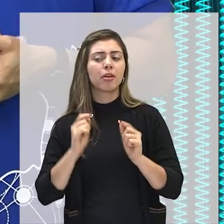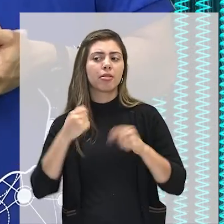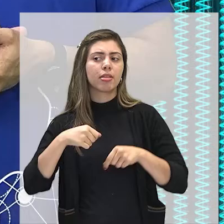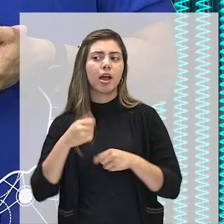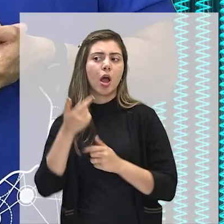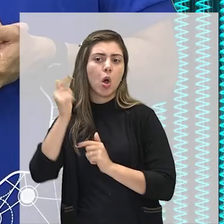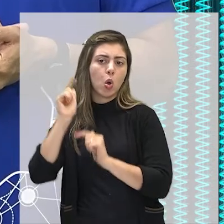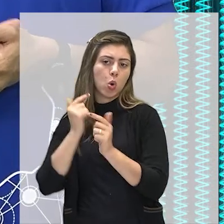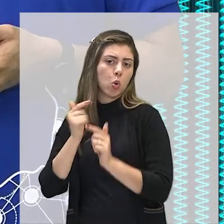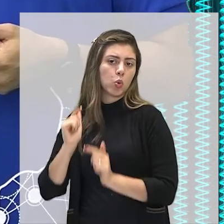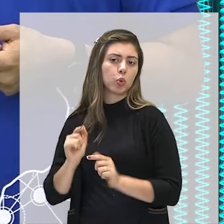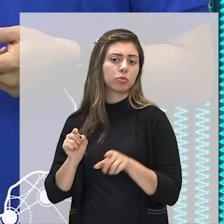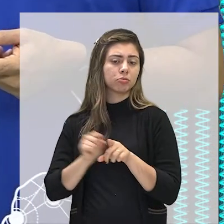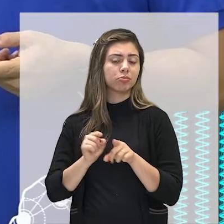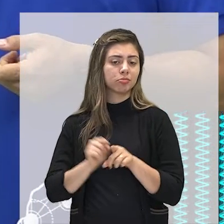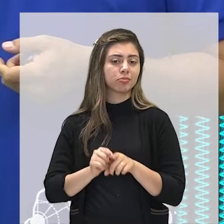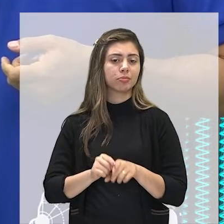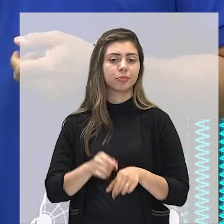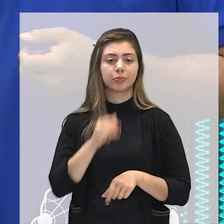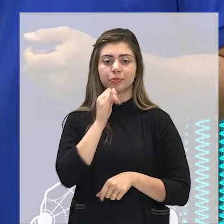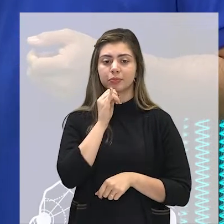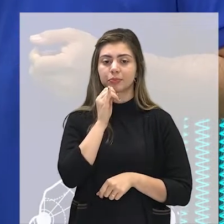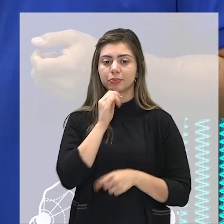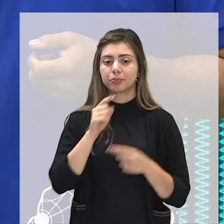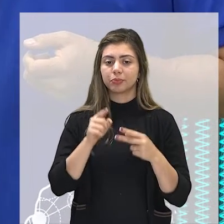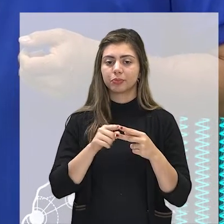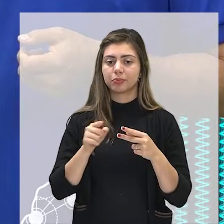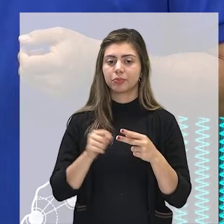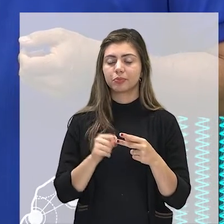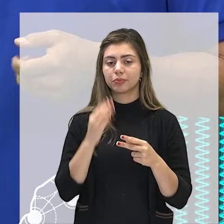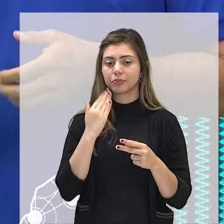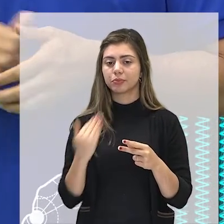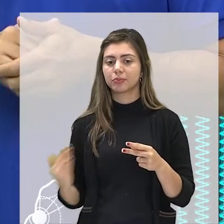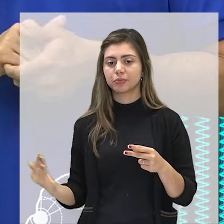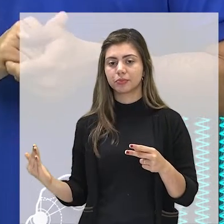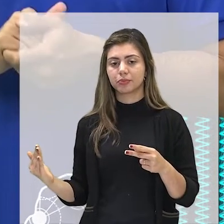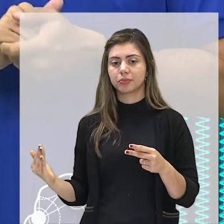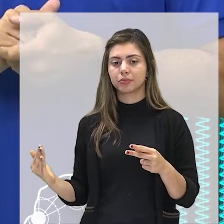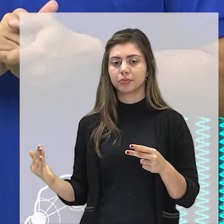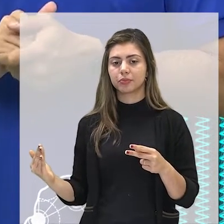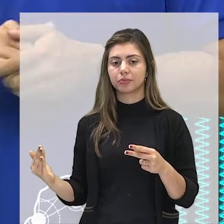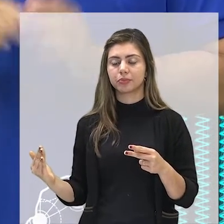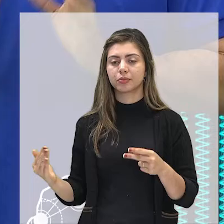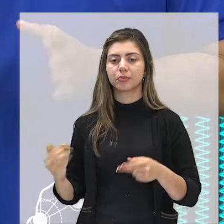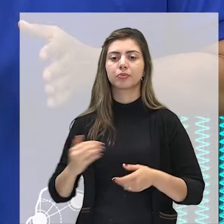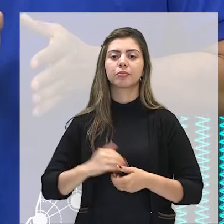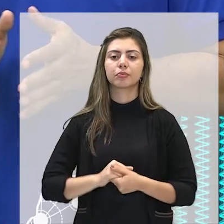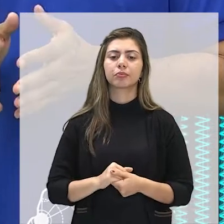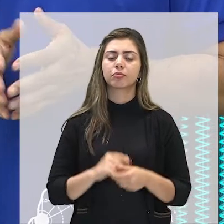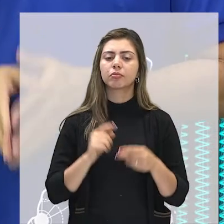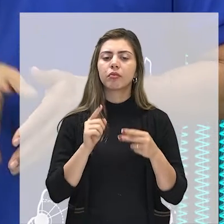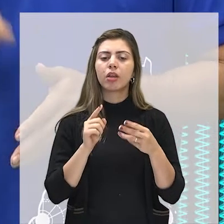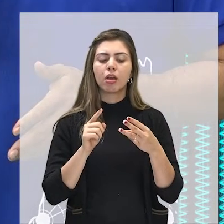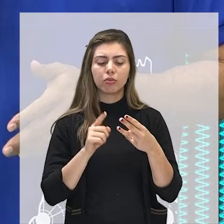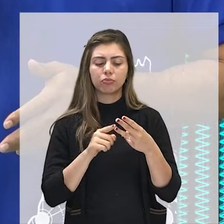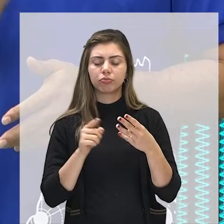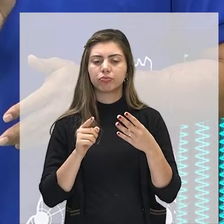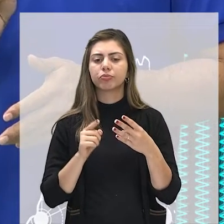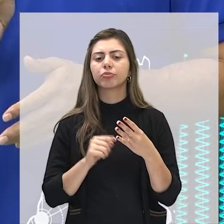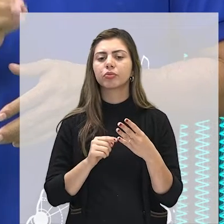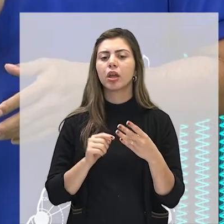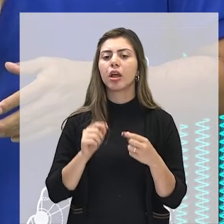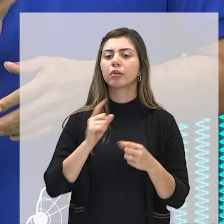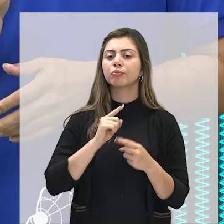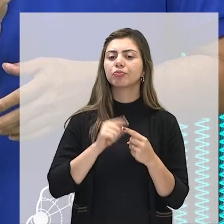aí ao meu interlocutor. Nós temos duas aqui, let's ou why don't we. Essas duas expressões são expressões